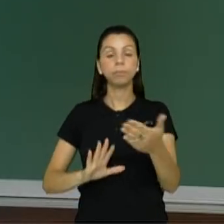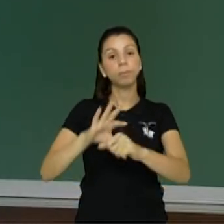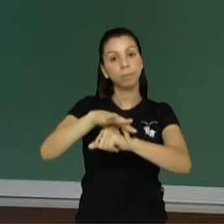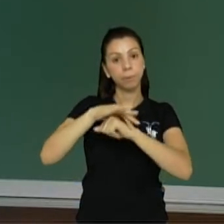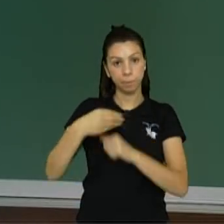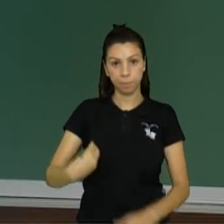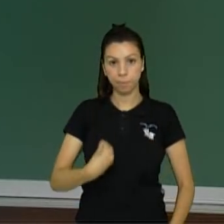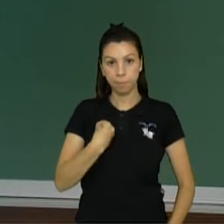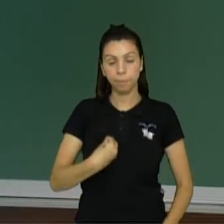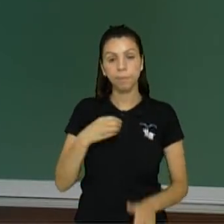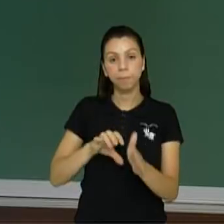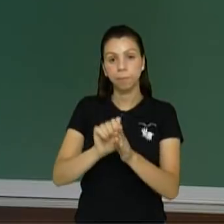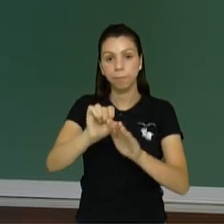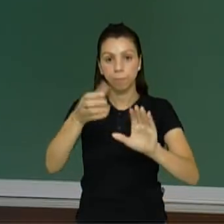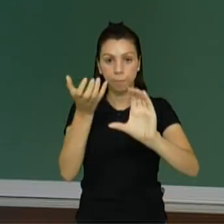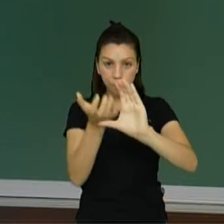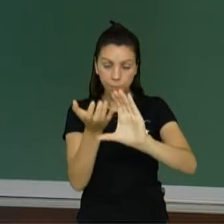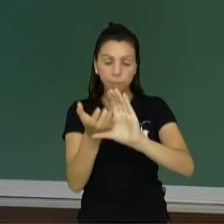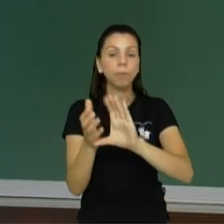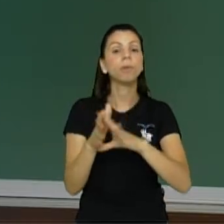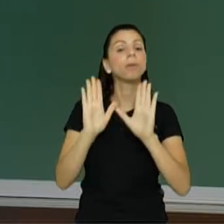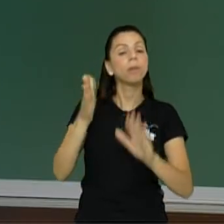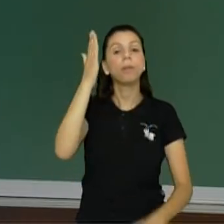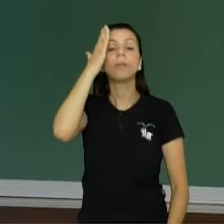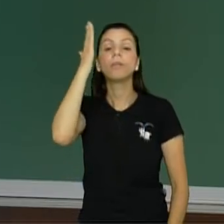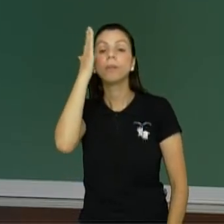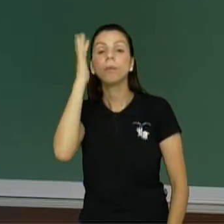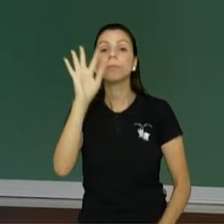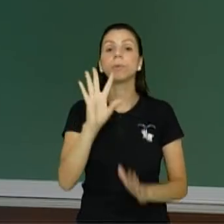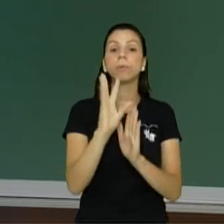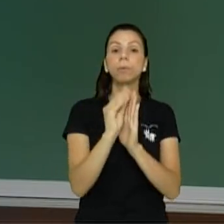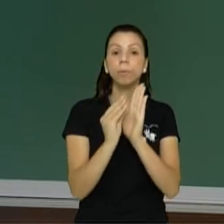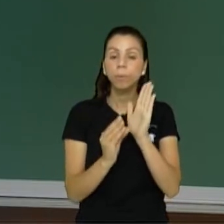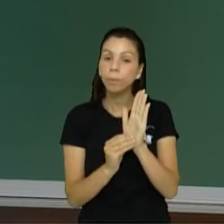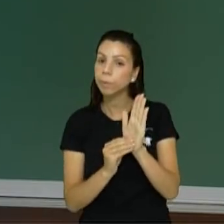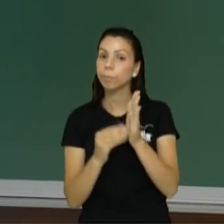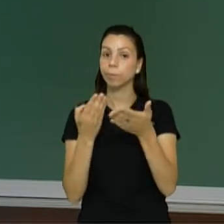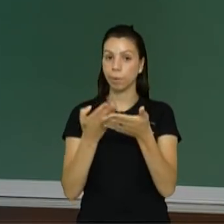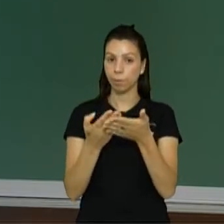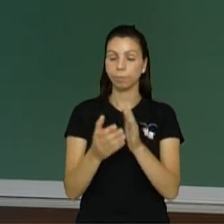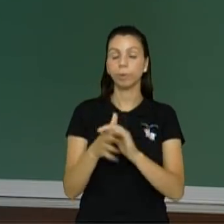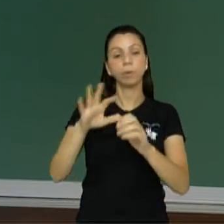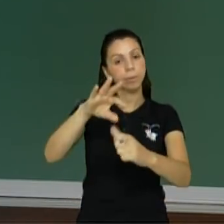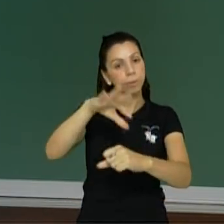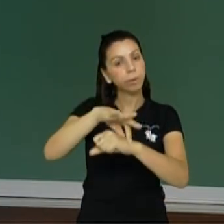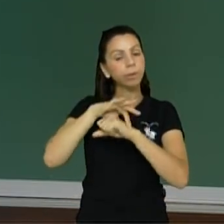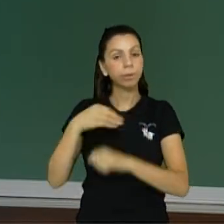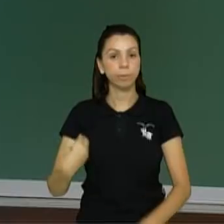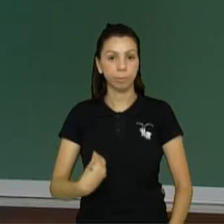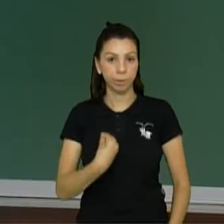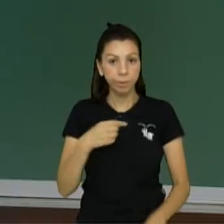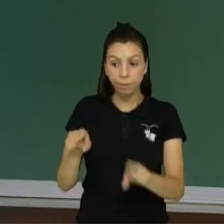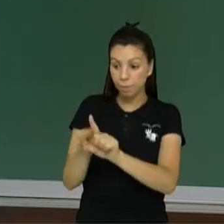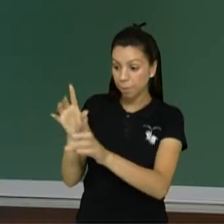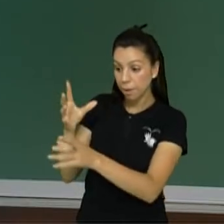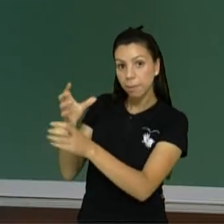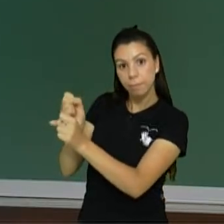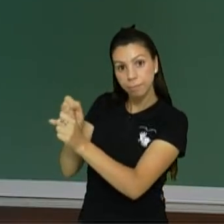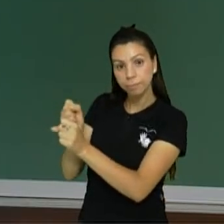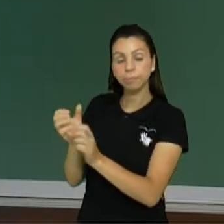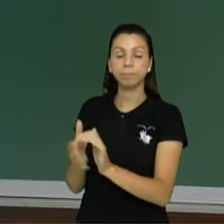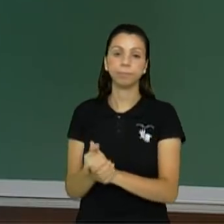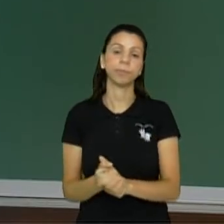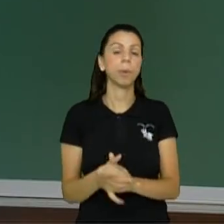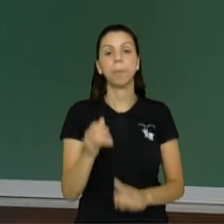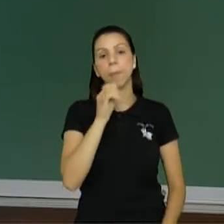do Classroom, você esteja dominando o assunto da aula. E aí você consegue garantir a sua frequência e a sua nota. Se você não